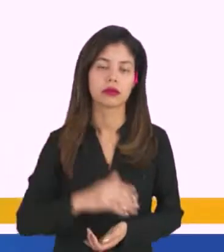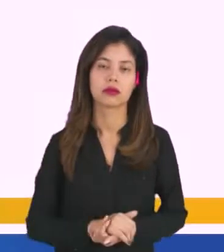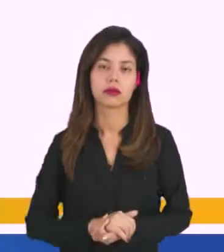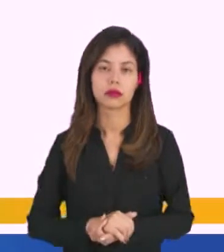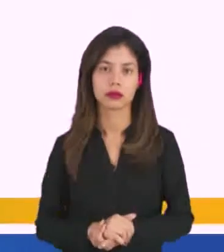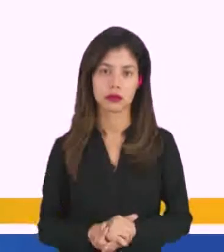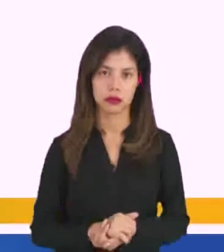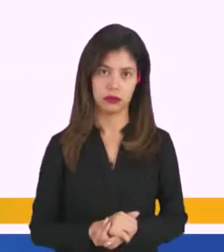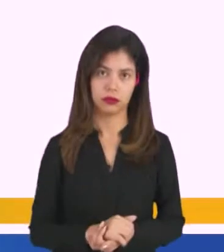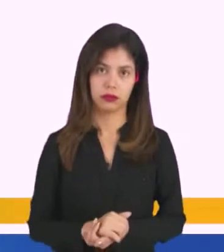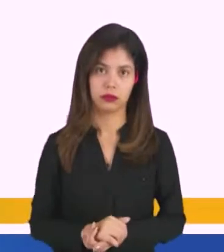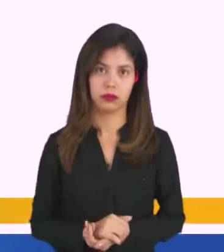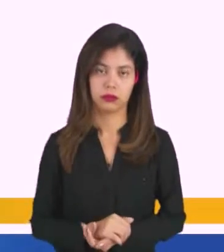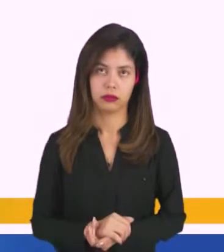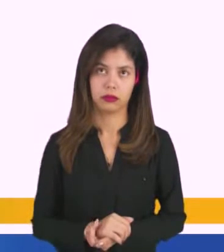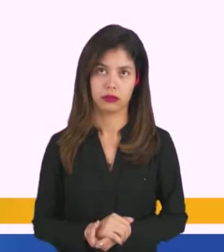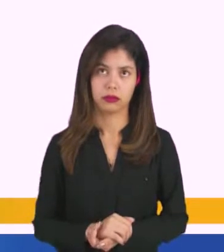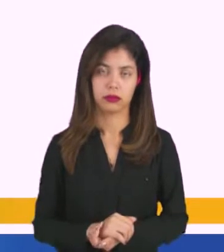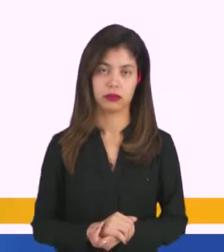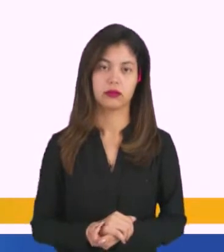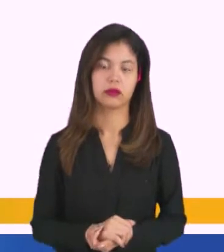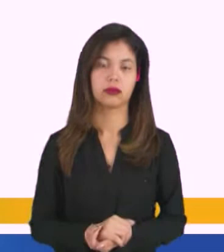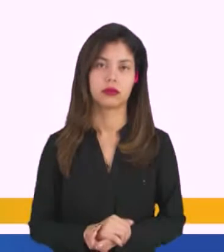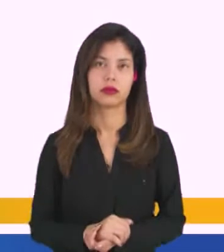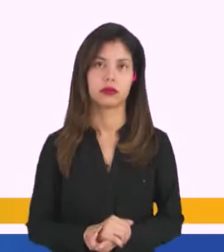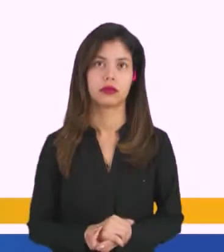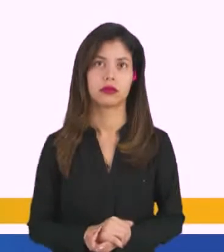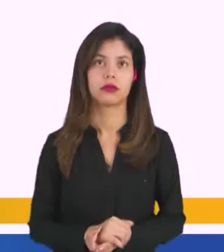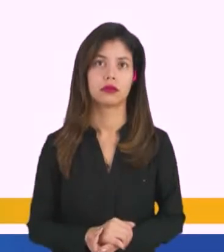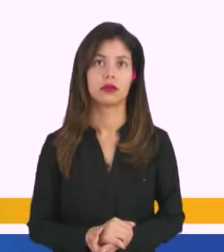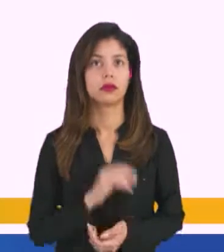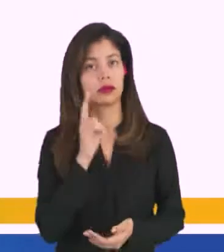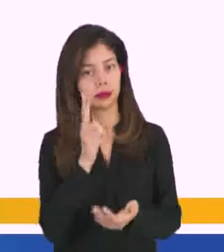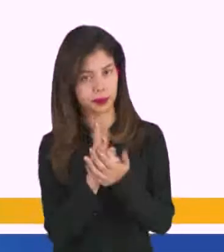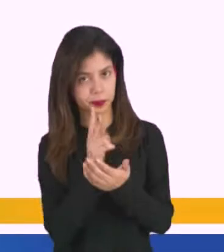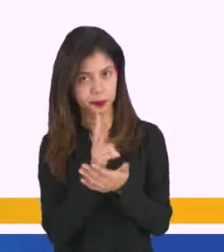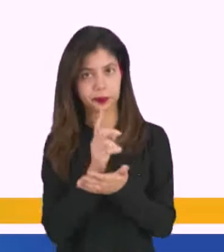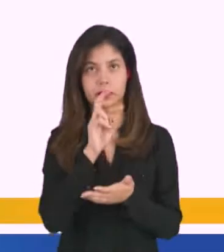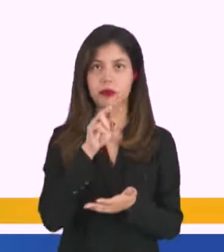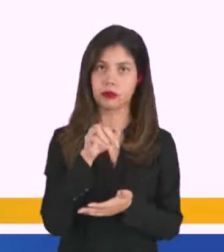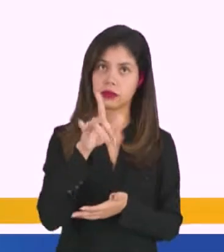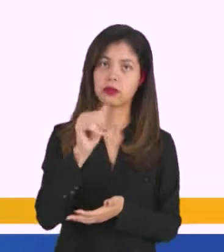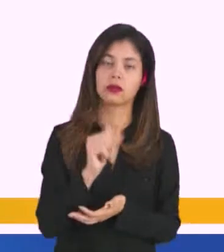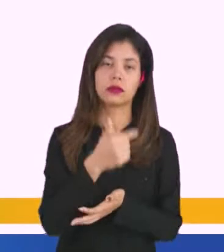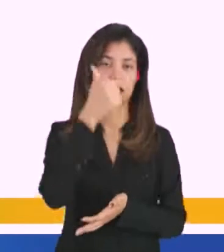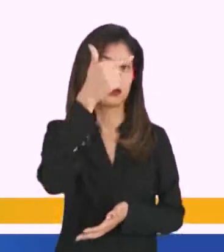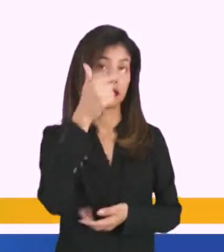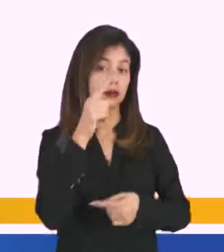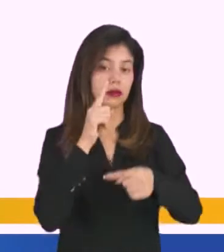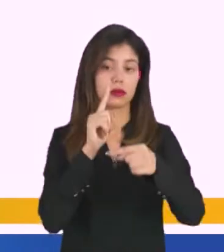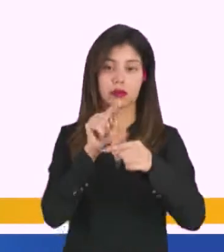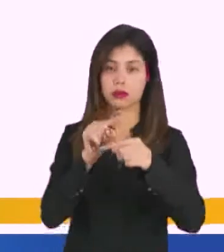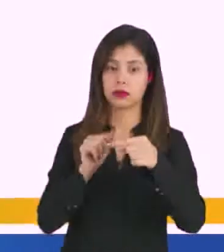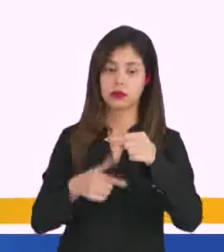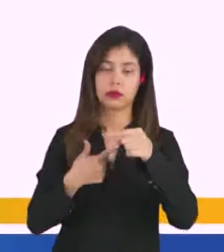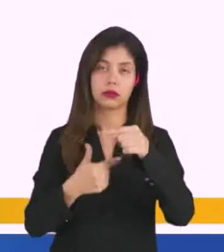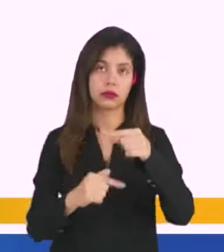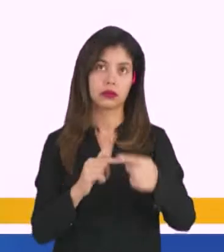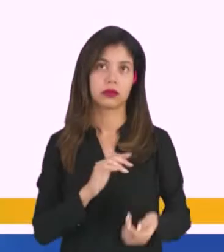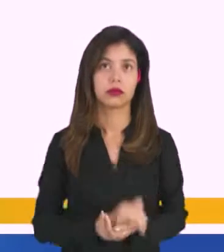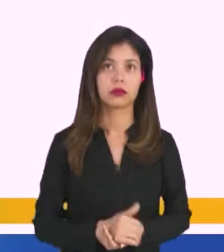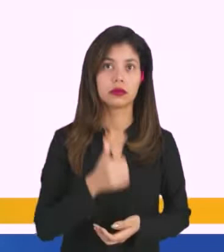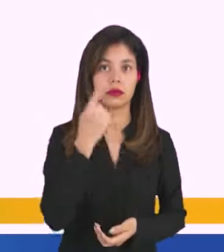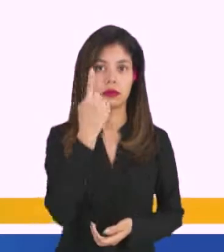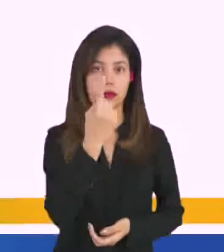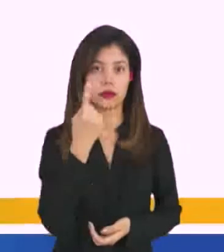Então, nós vamos chegar em um percentual de 29,4%. Do mesmo jeito para o Ronaldo. Marcou 2 gols, então 2 dividido para